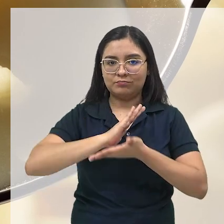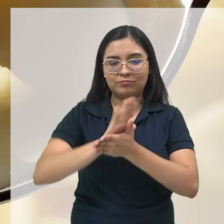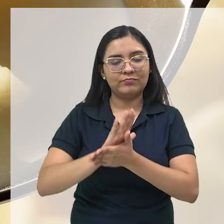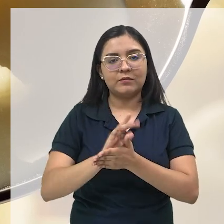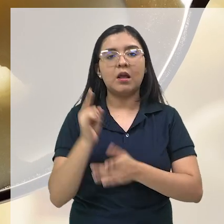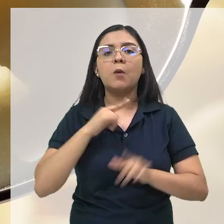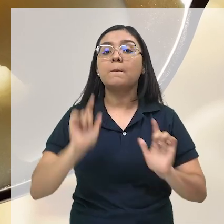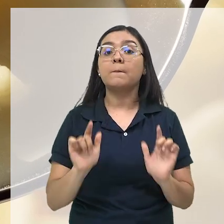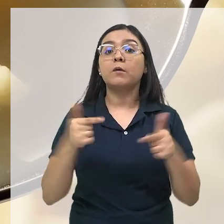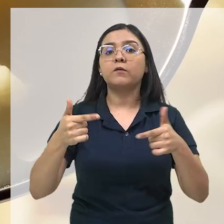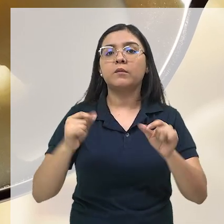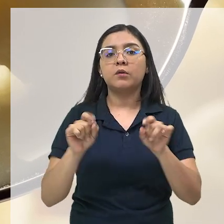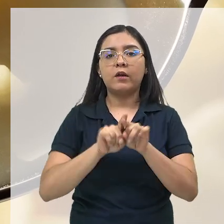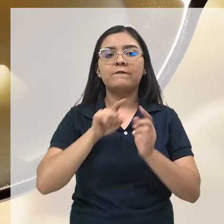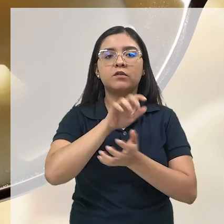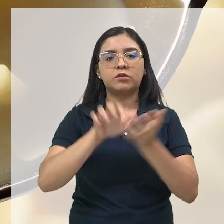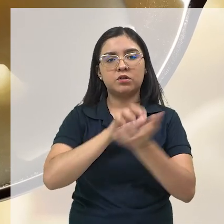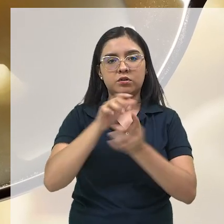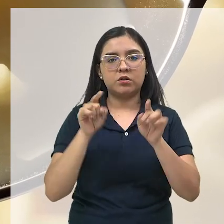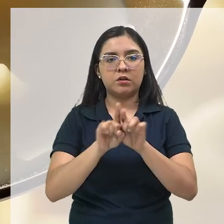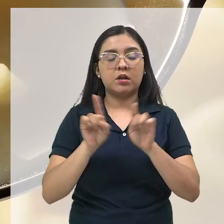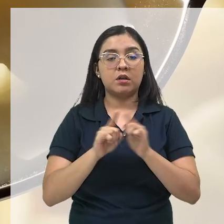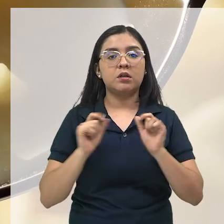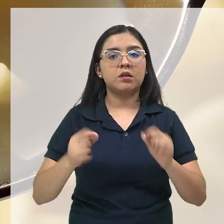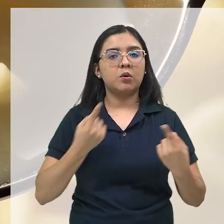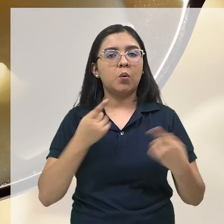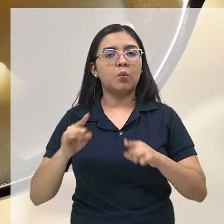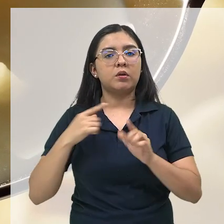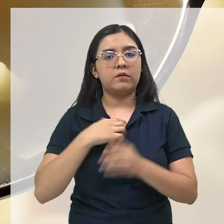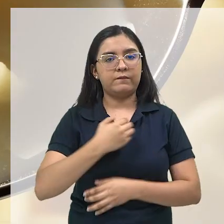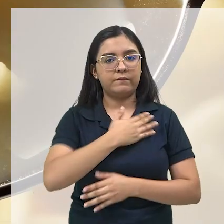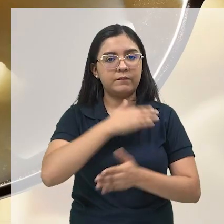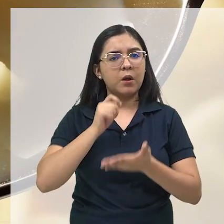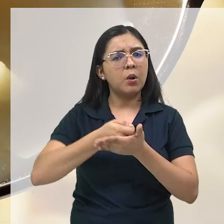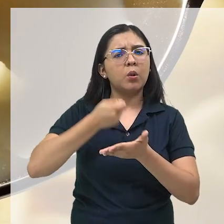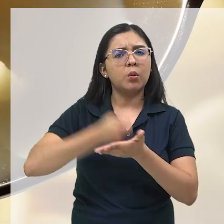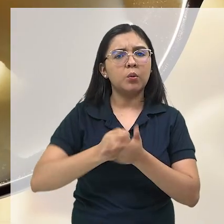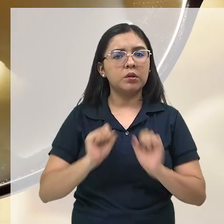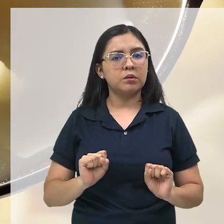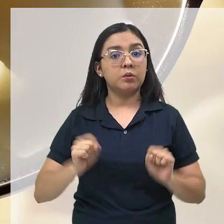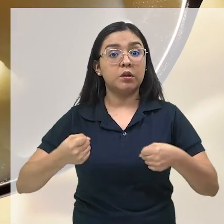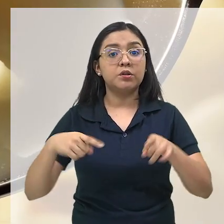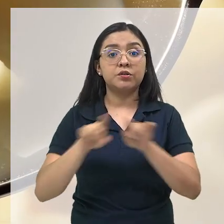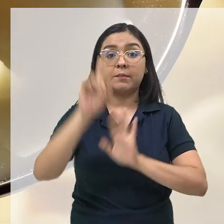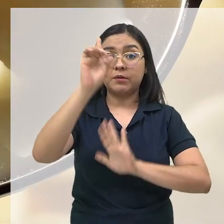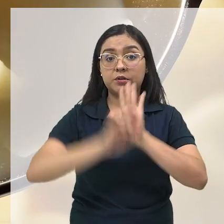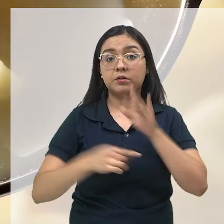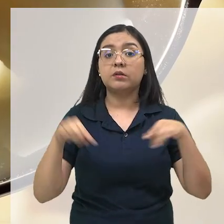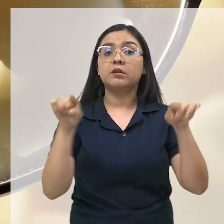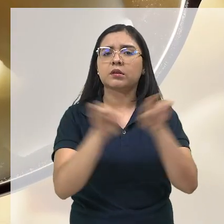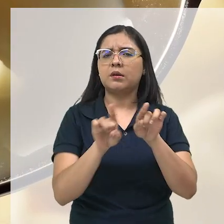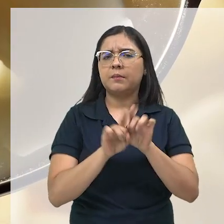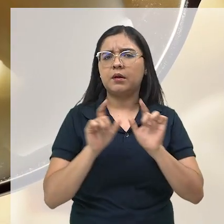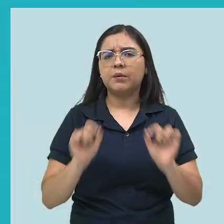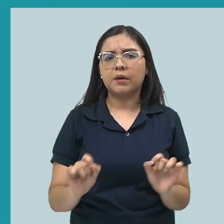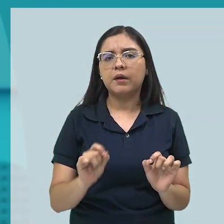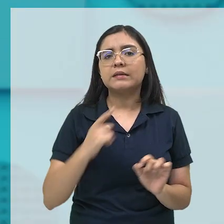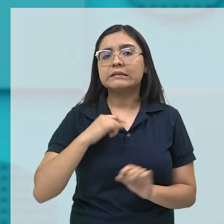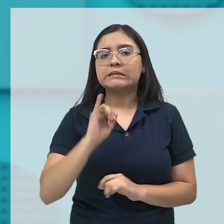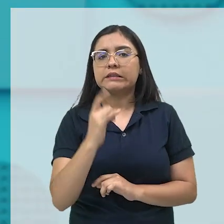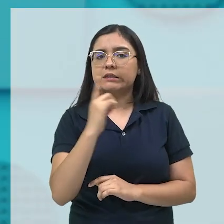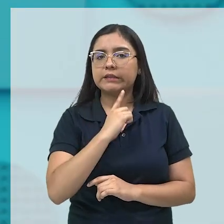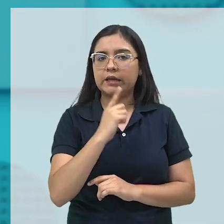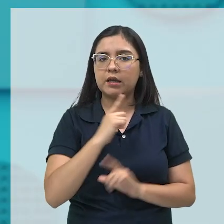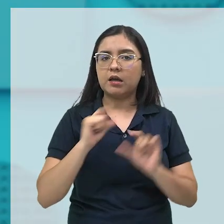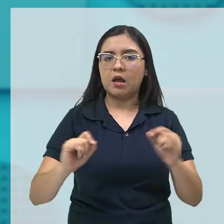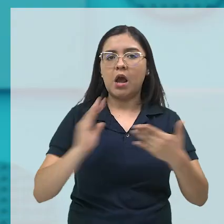do movimento revolucionário antiditadura que surgia no Brasil para lutar por direitos, mas também que mesmo se